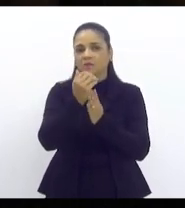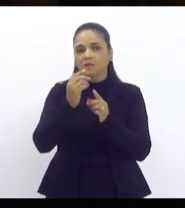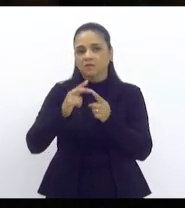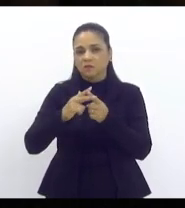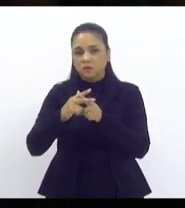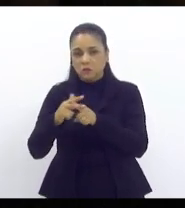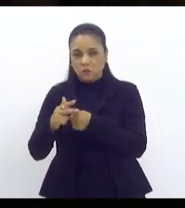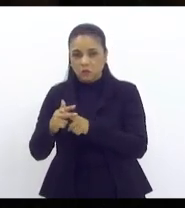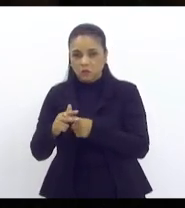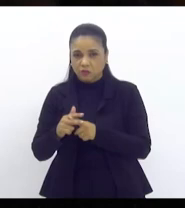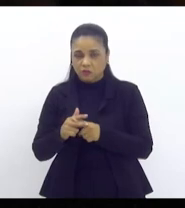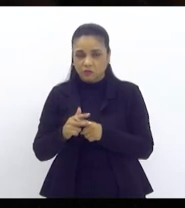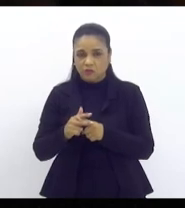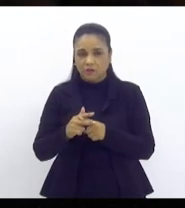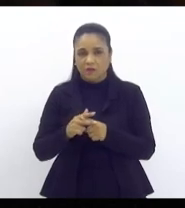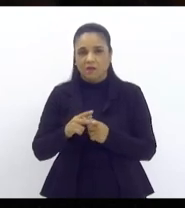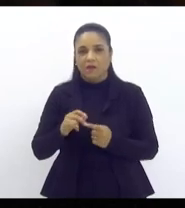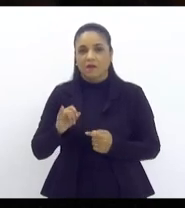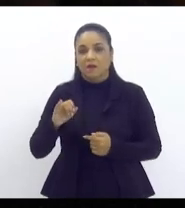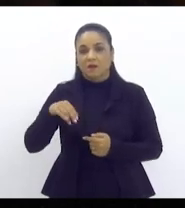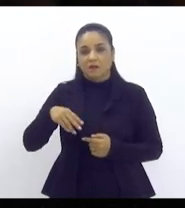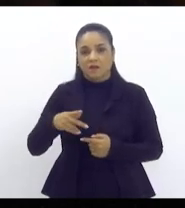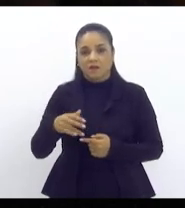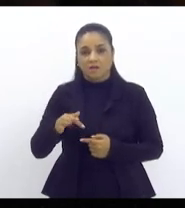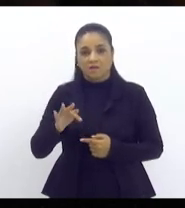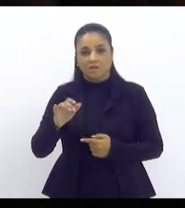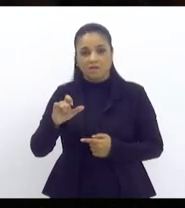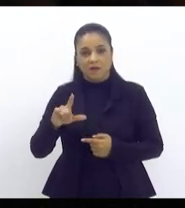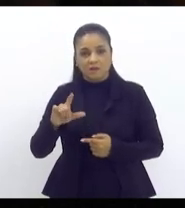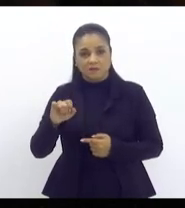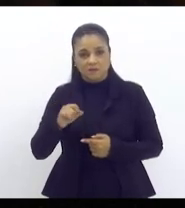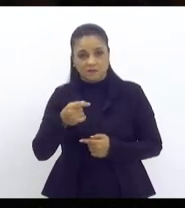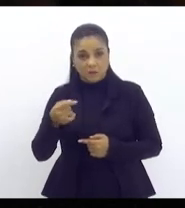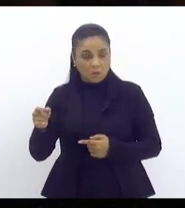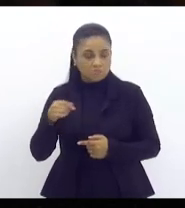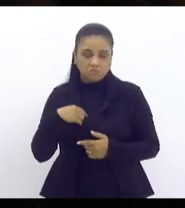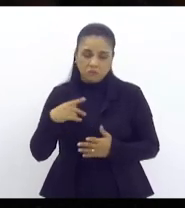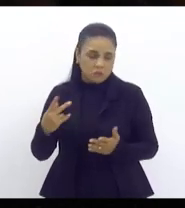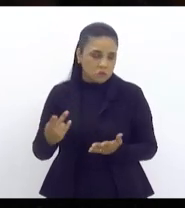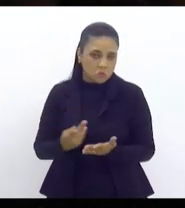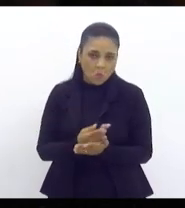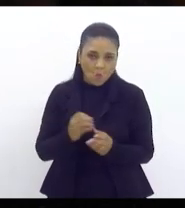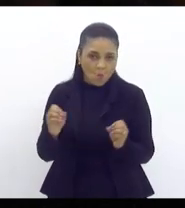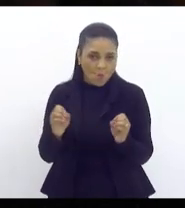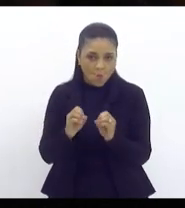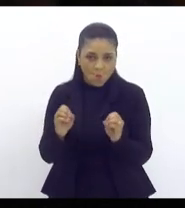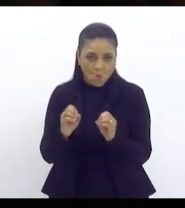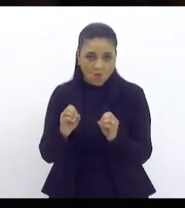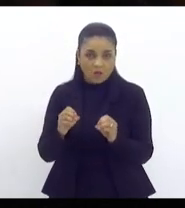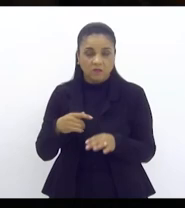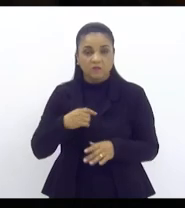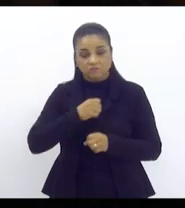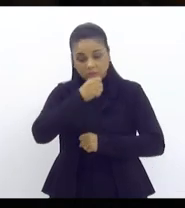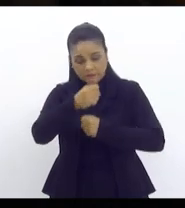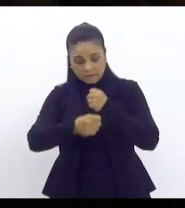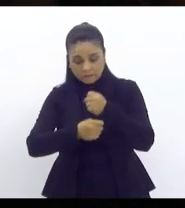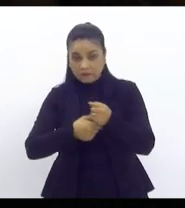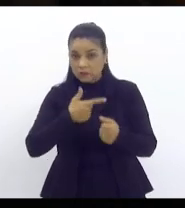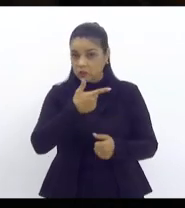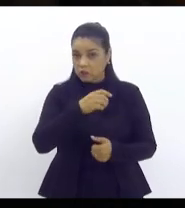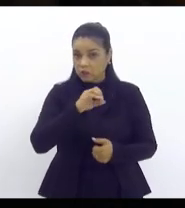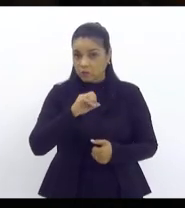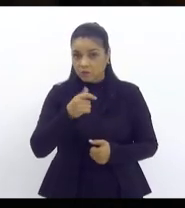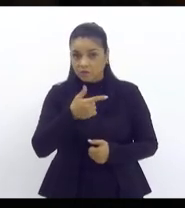corrigindo-se a inflação. Mas nem isso acontece. Eu tenho, em 24,